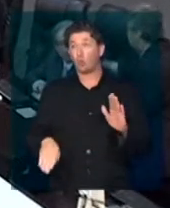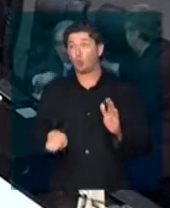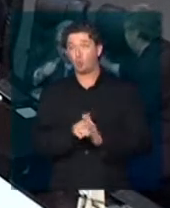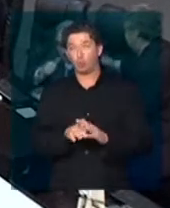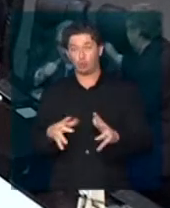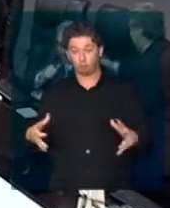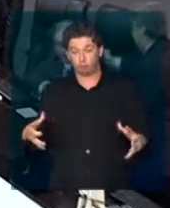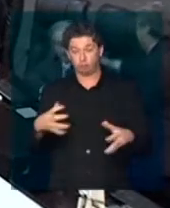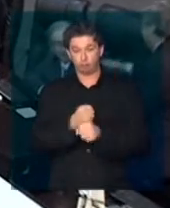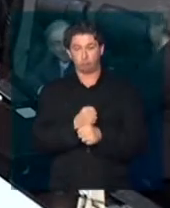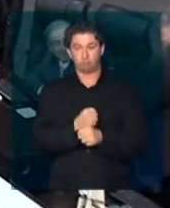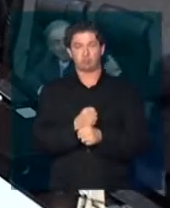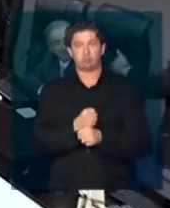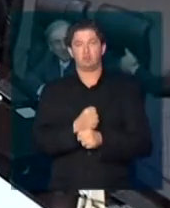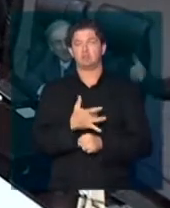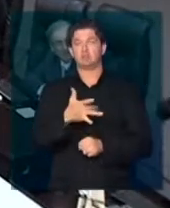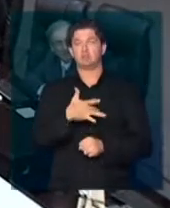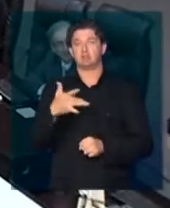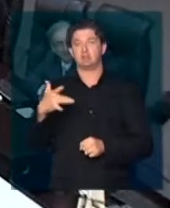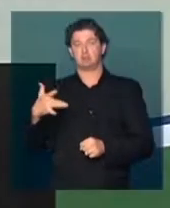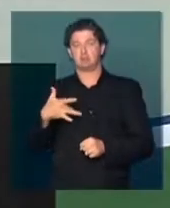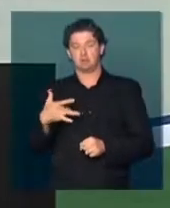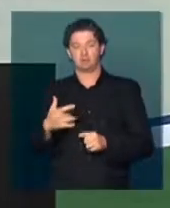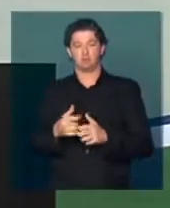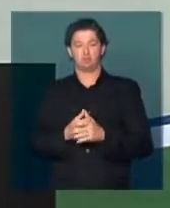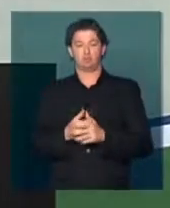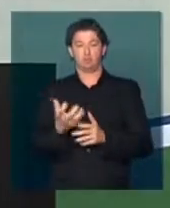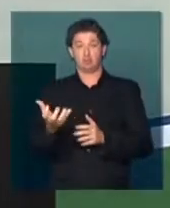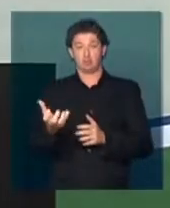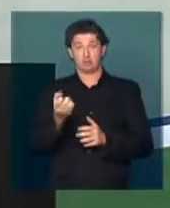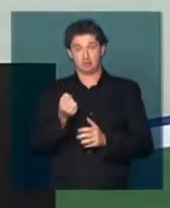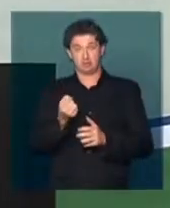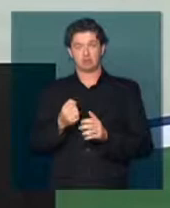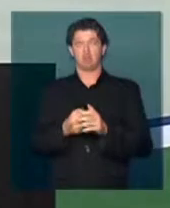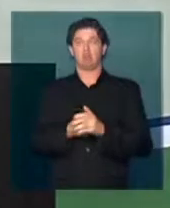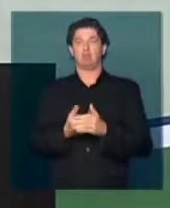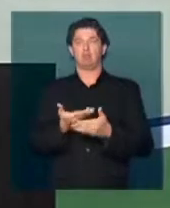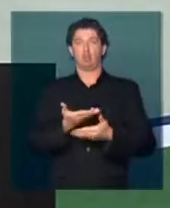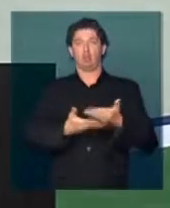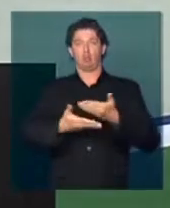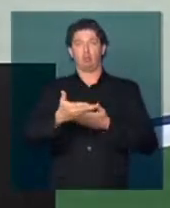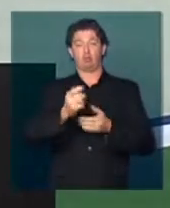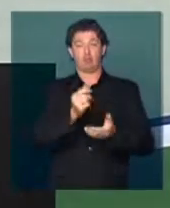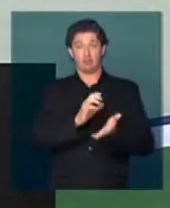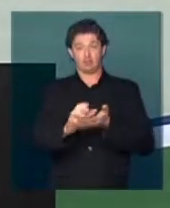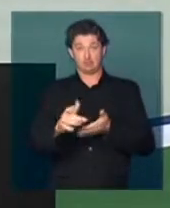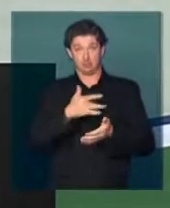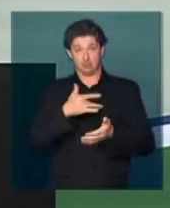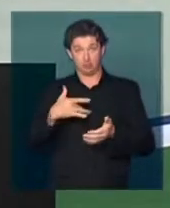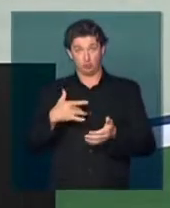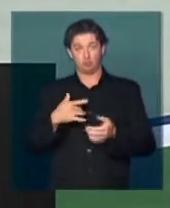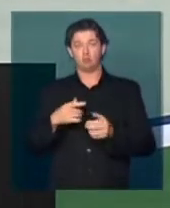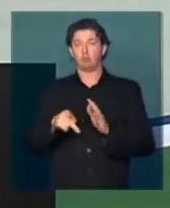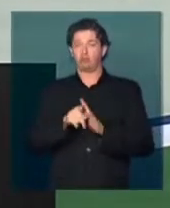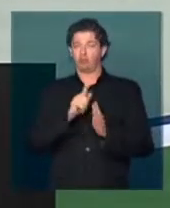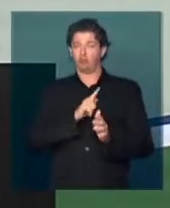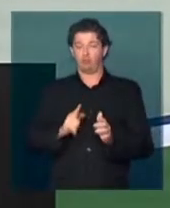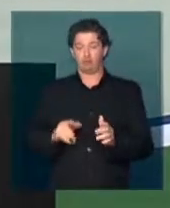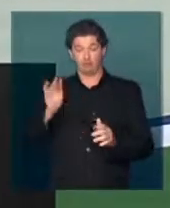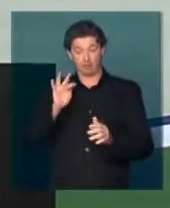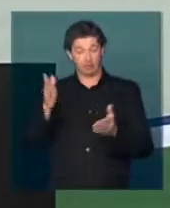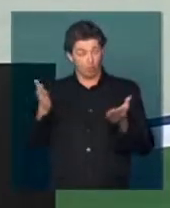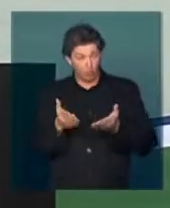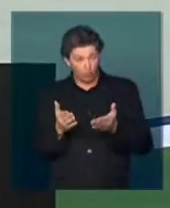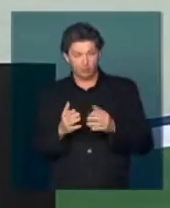se soma, desde a saúde, o que recebemos da contrapartida do financiamento da saúde do governo federal, hoje, deputado Felipe